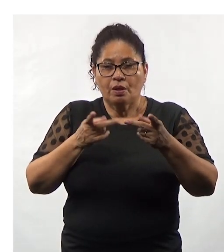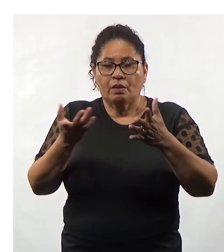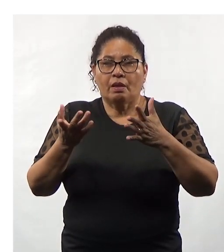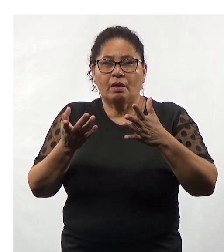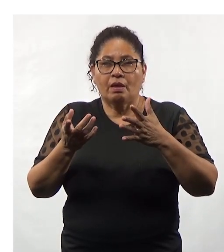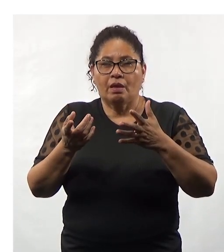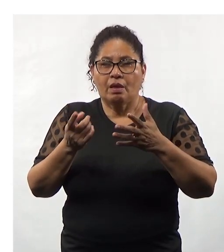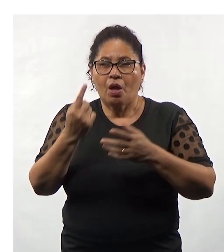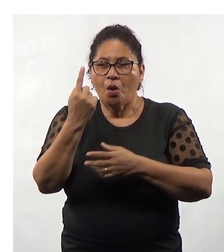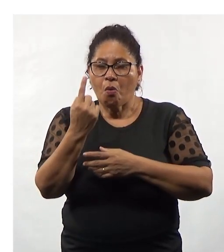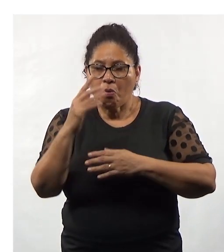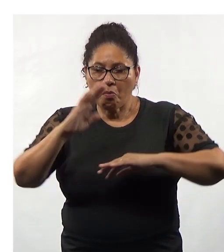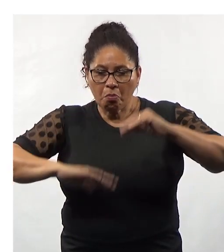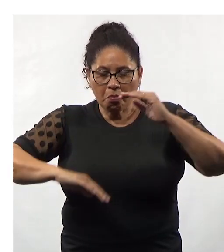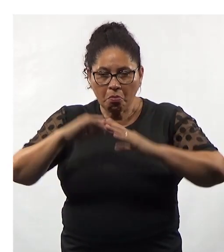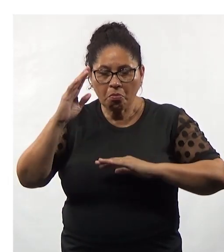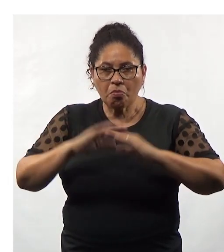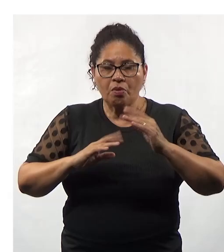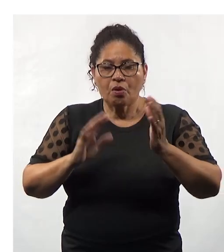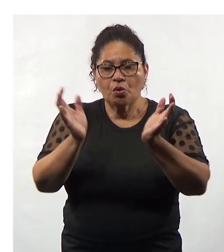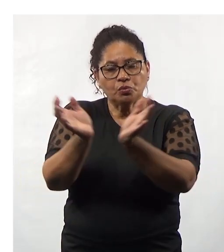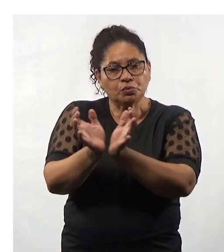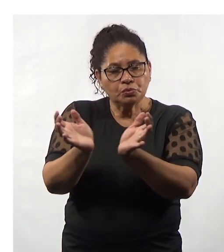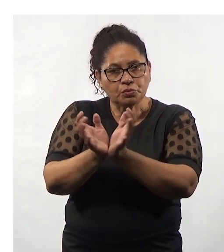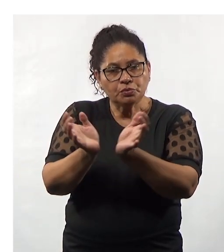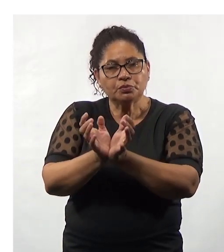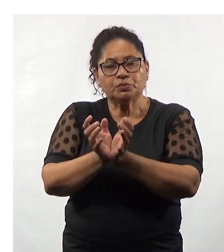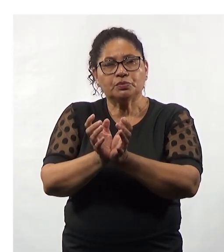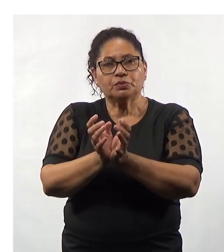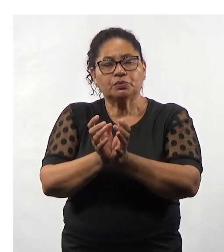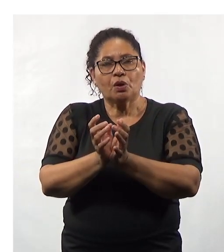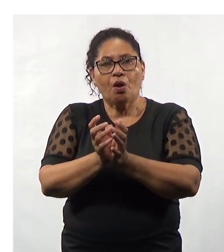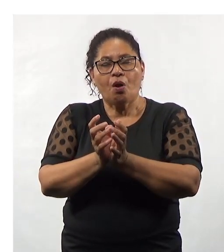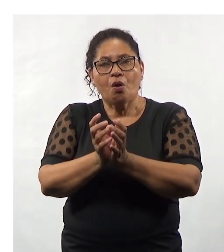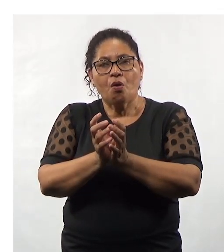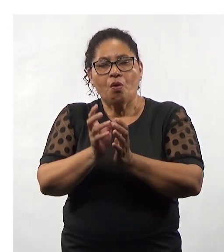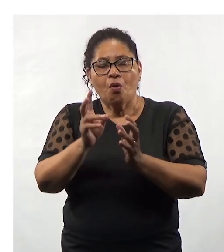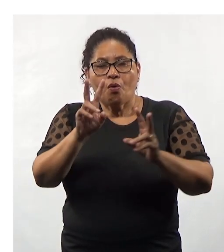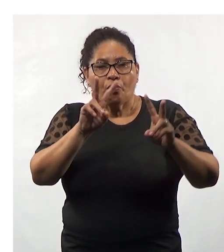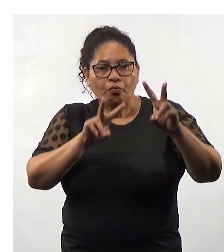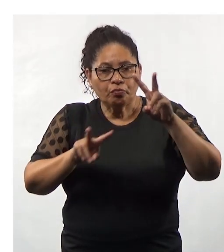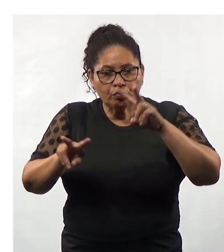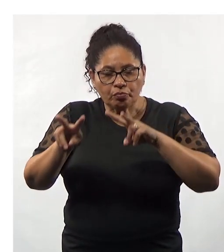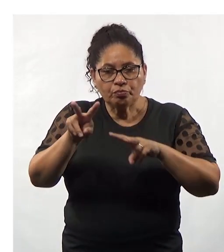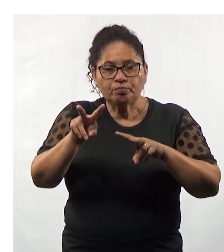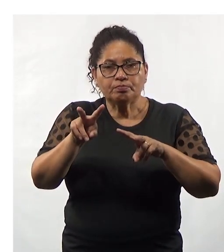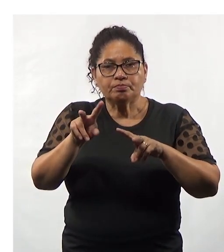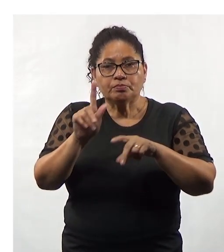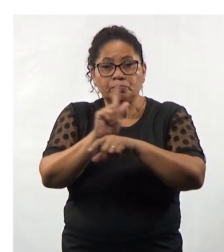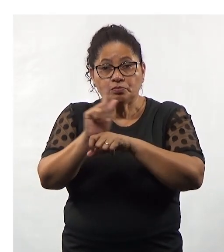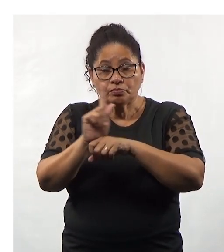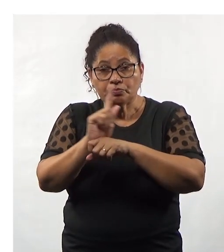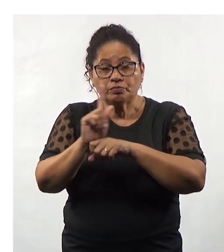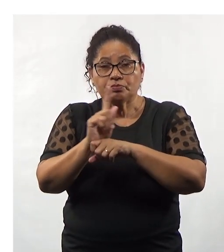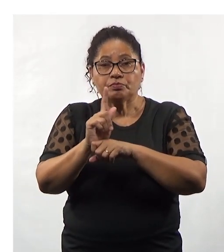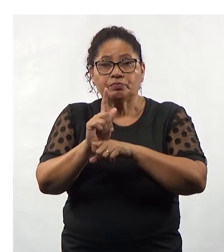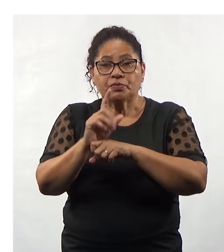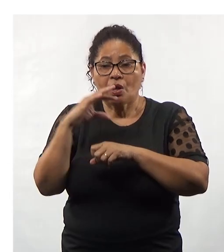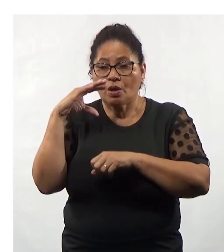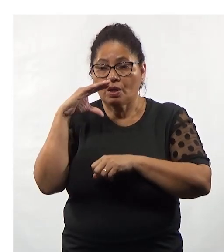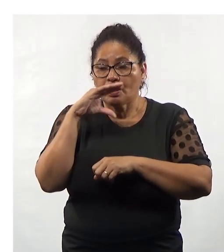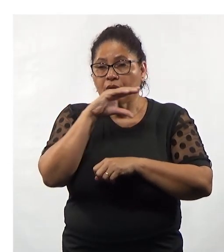um servidor ou por uma equipe, ou já numa visão de gerenciamento